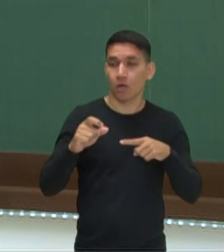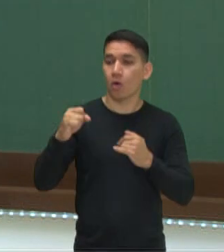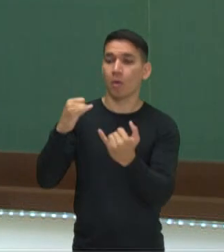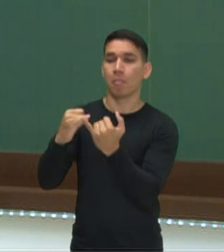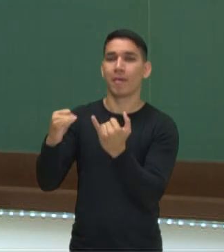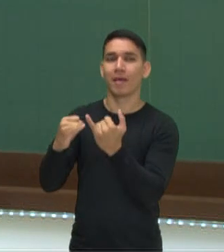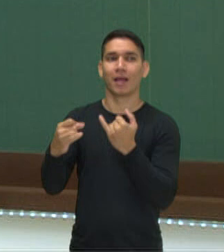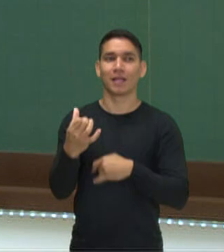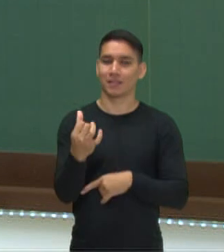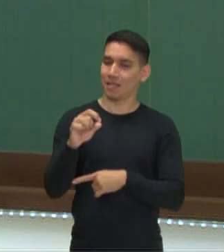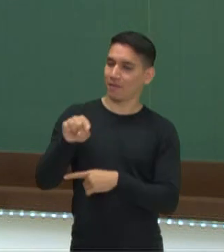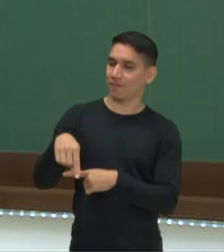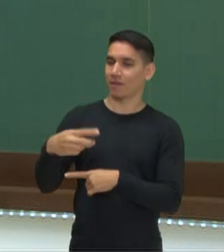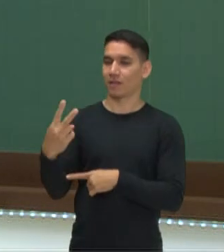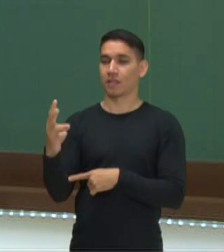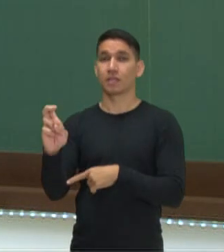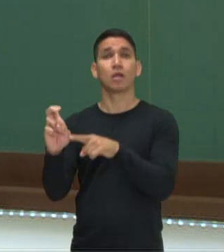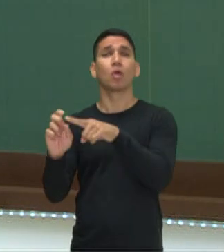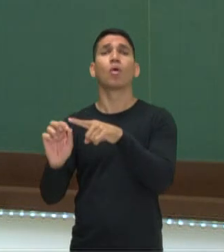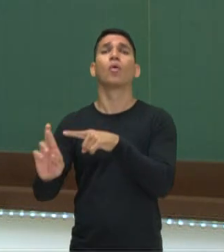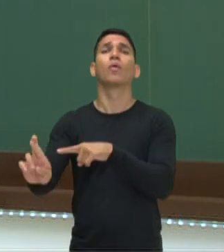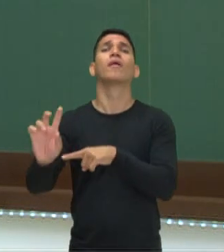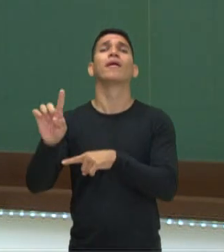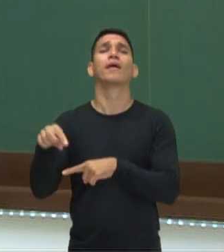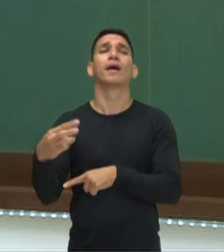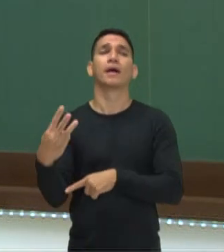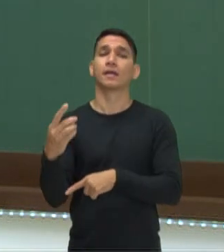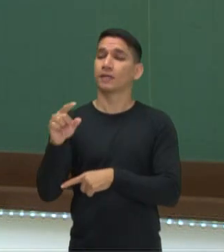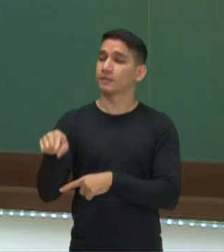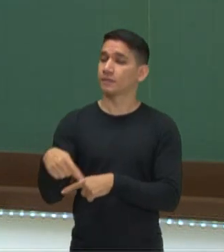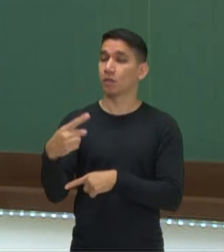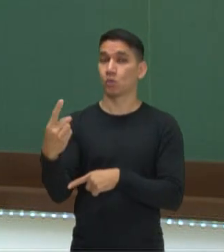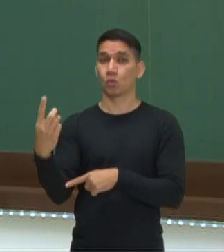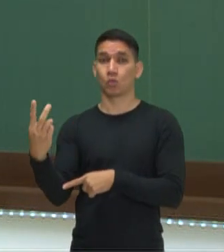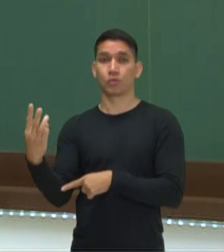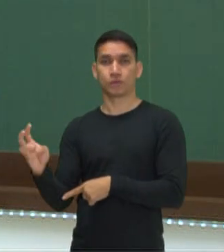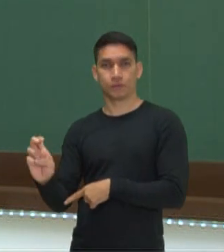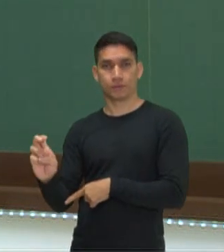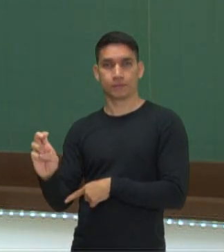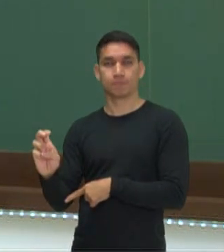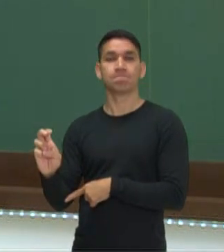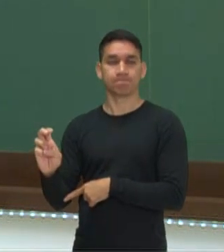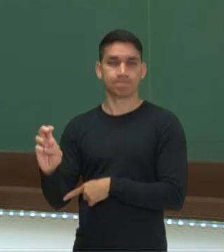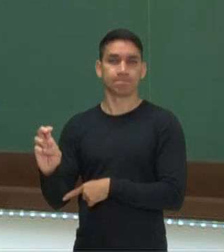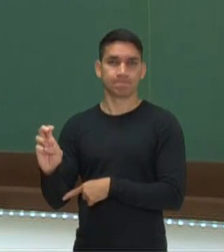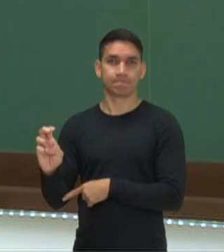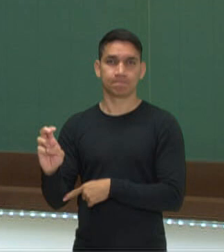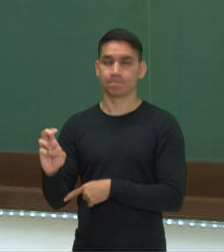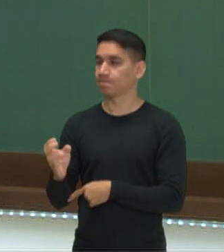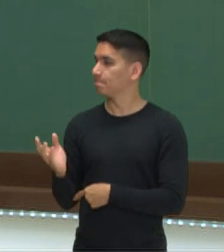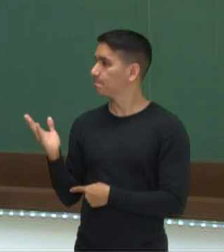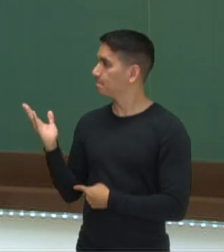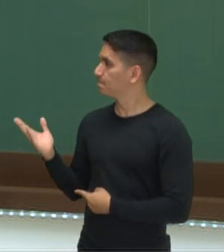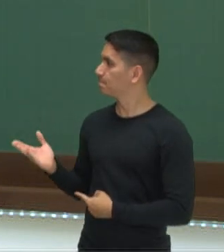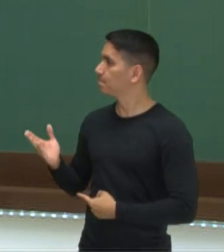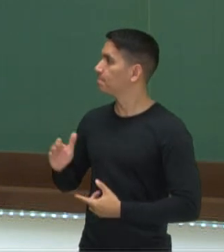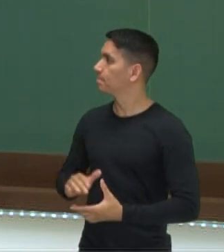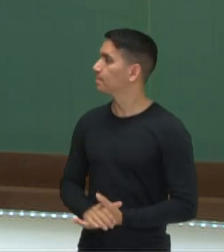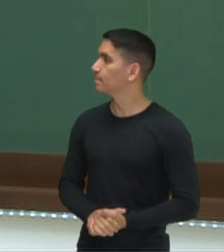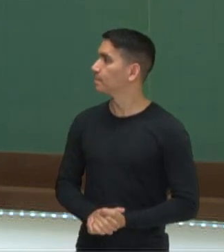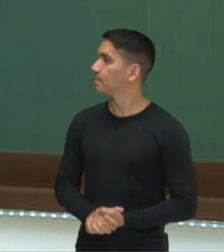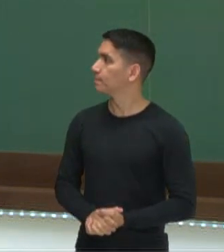65 horas depois do início, nós temos a quantidade de iodo, metade dos 6,25,